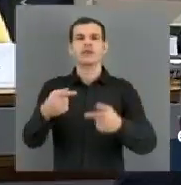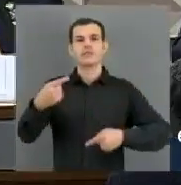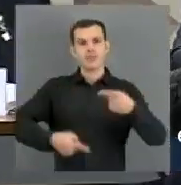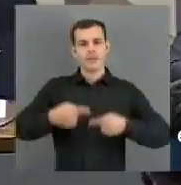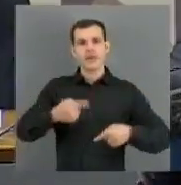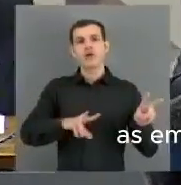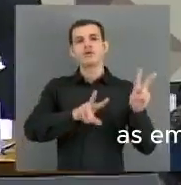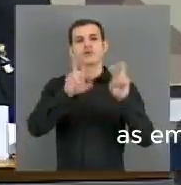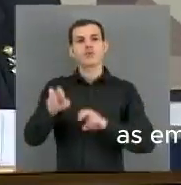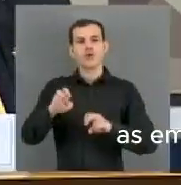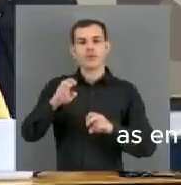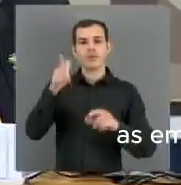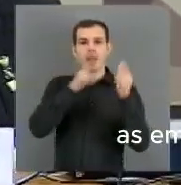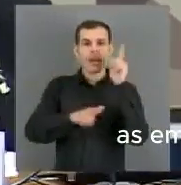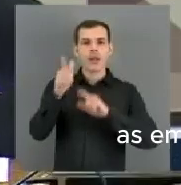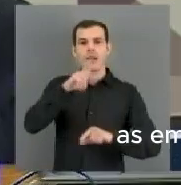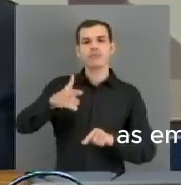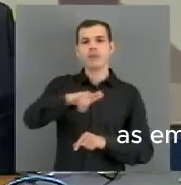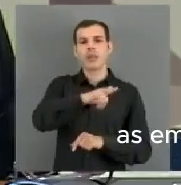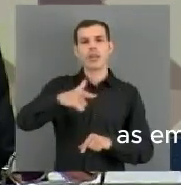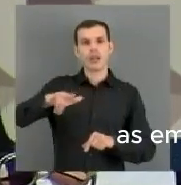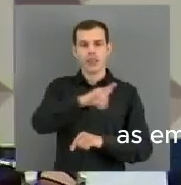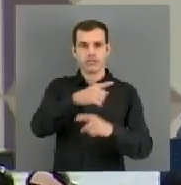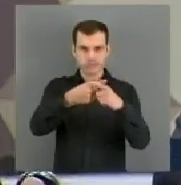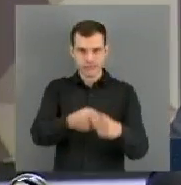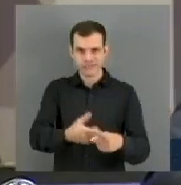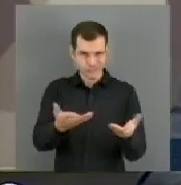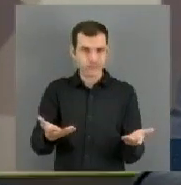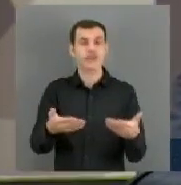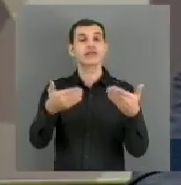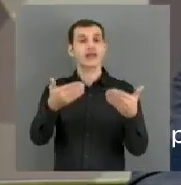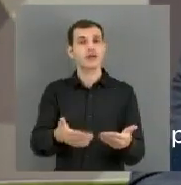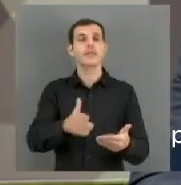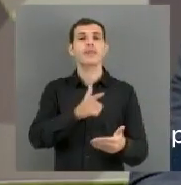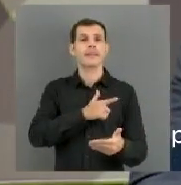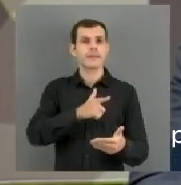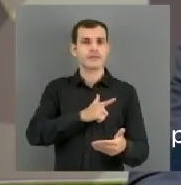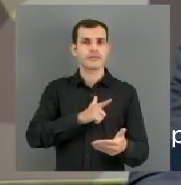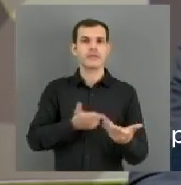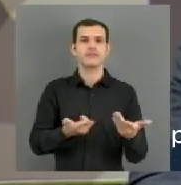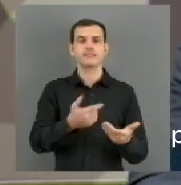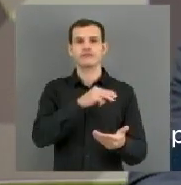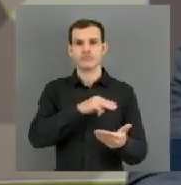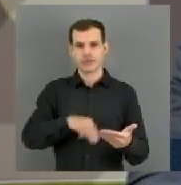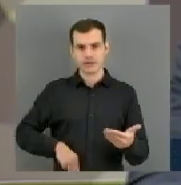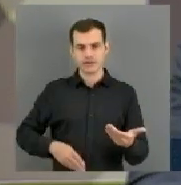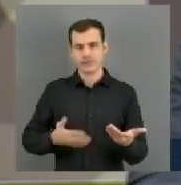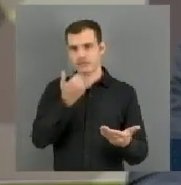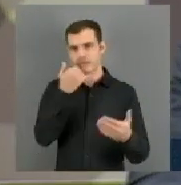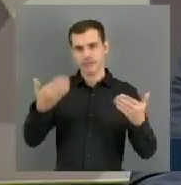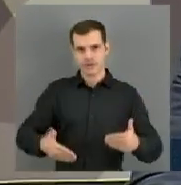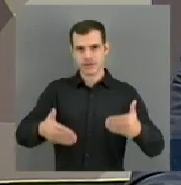ajudar a sociedade, as empresas operadoras e o Ministério da Fazenda, que vem se empenhando para publicar as melhores regras possíveis